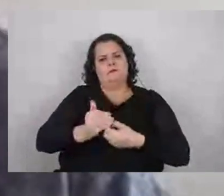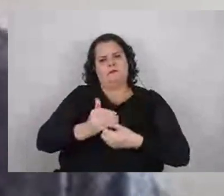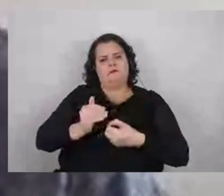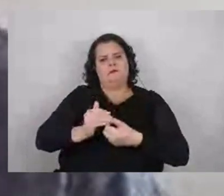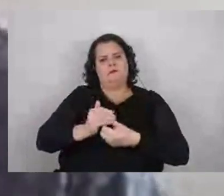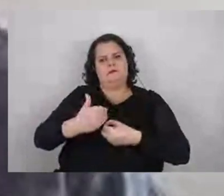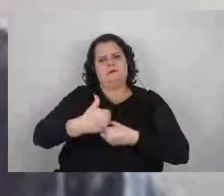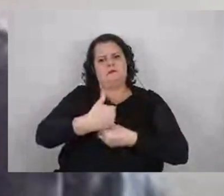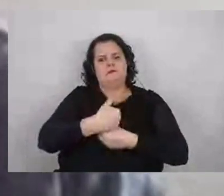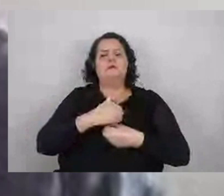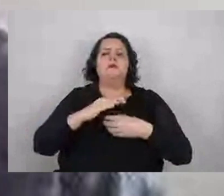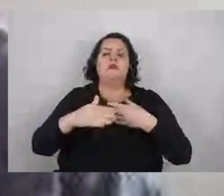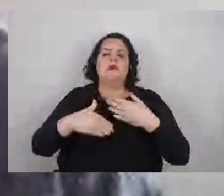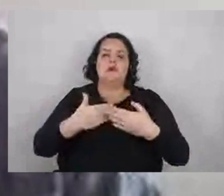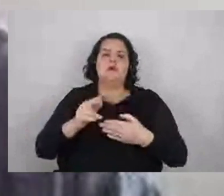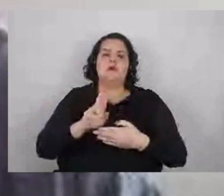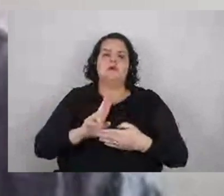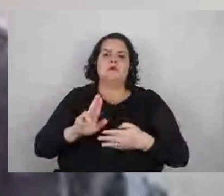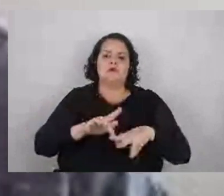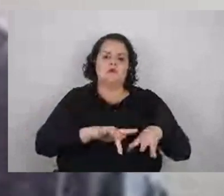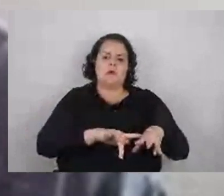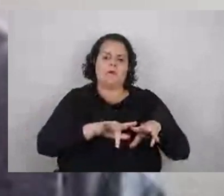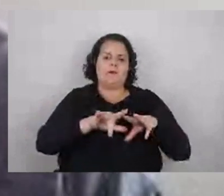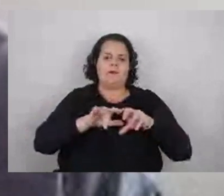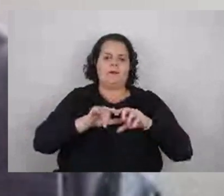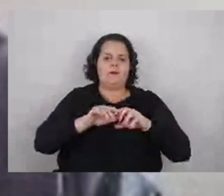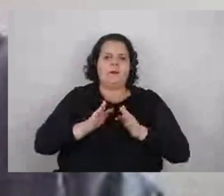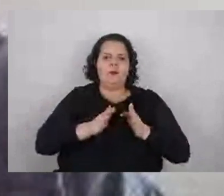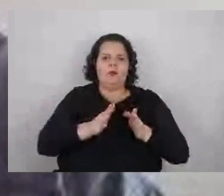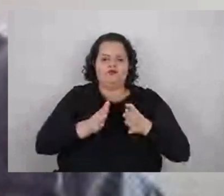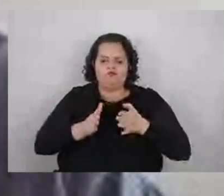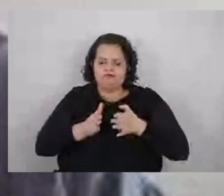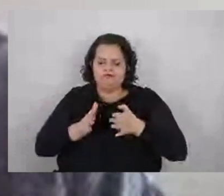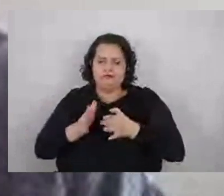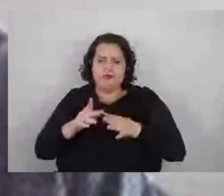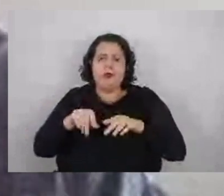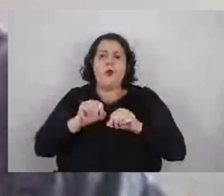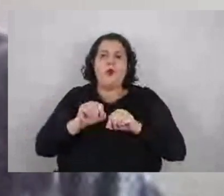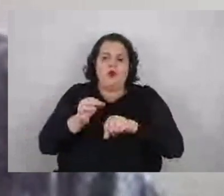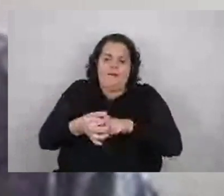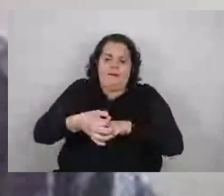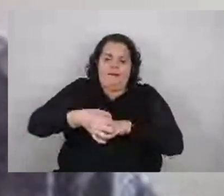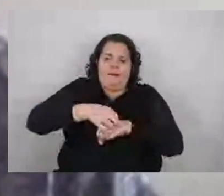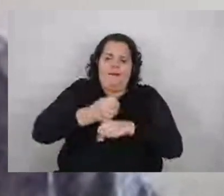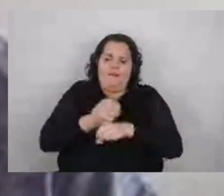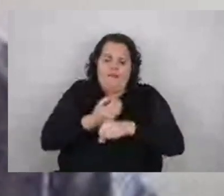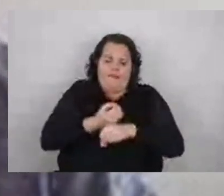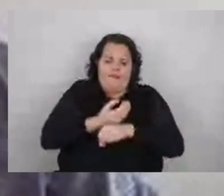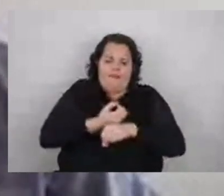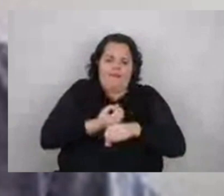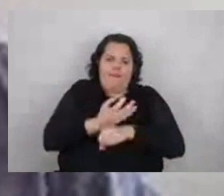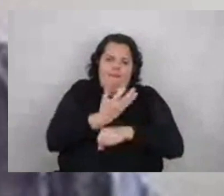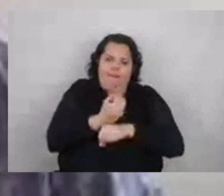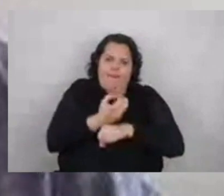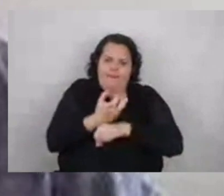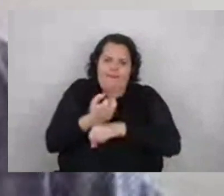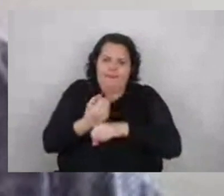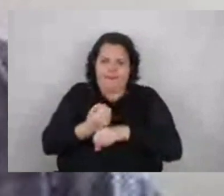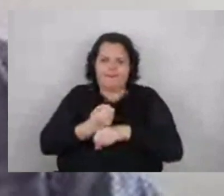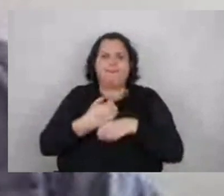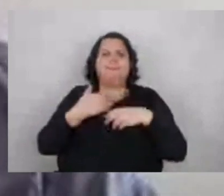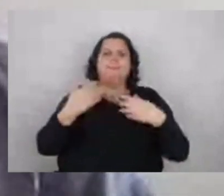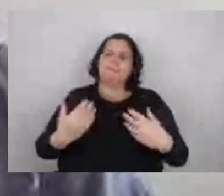dos receptores chamados two-proteins, ou canais de dois poros. Dessa forma, postulamos